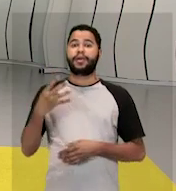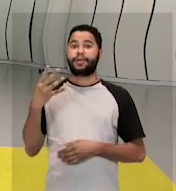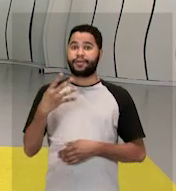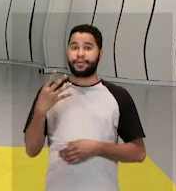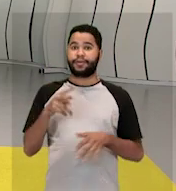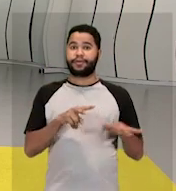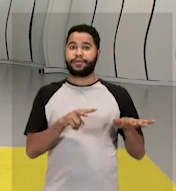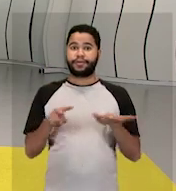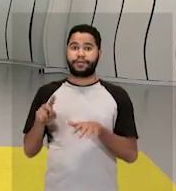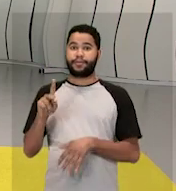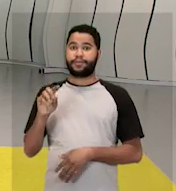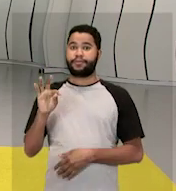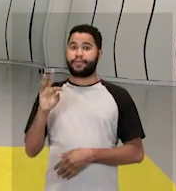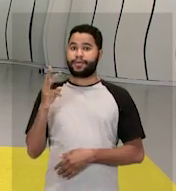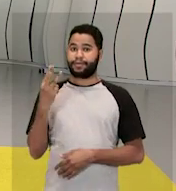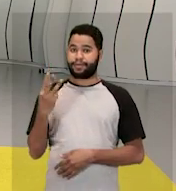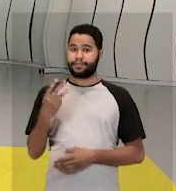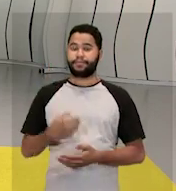3.